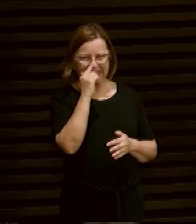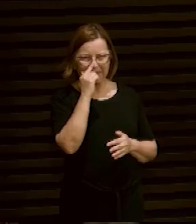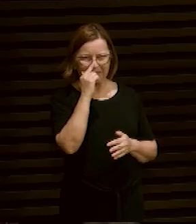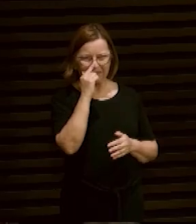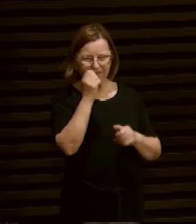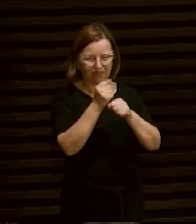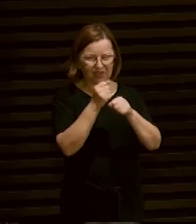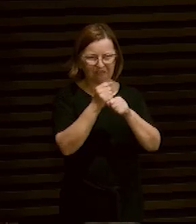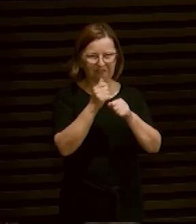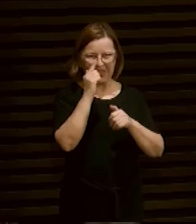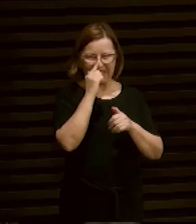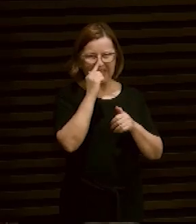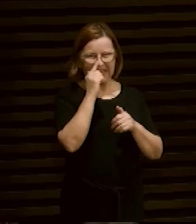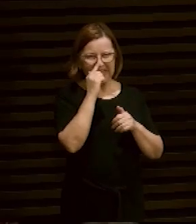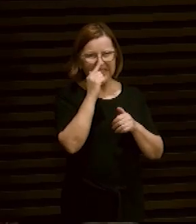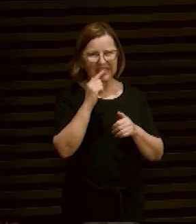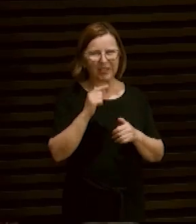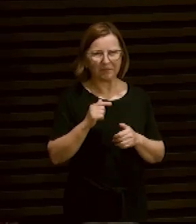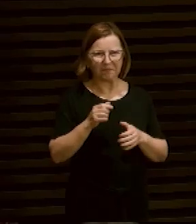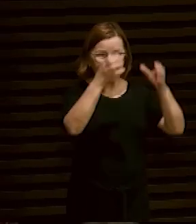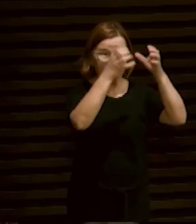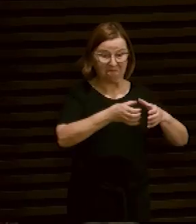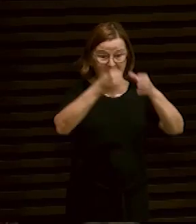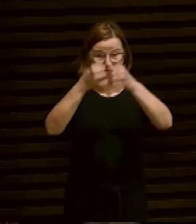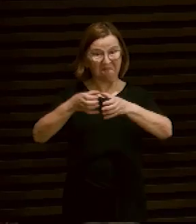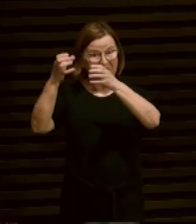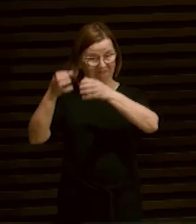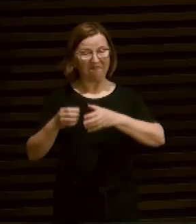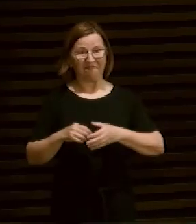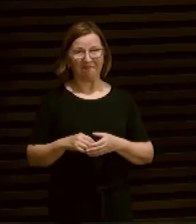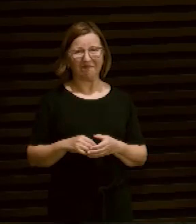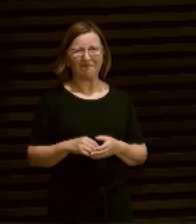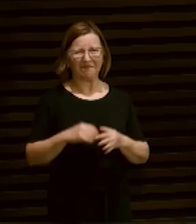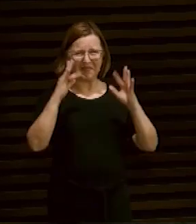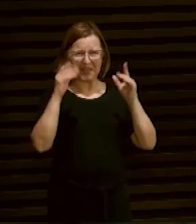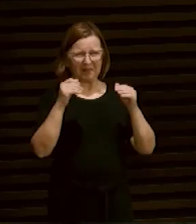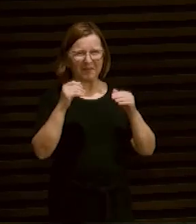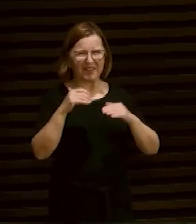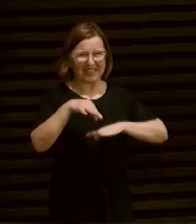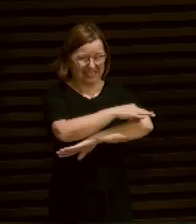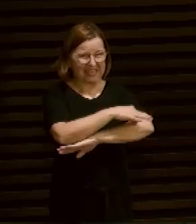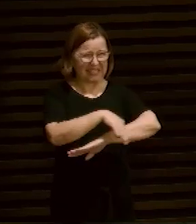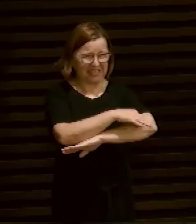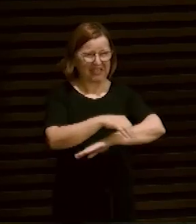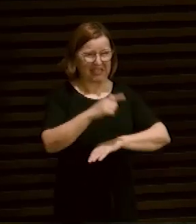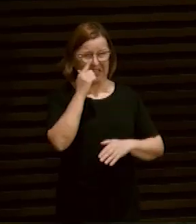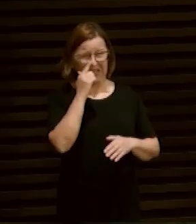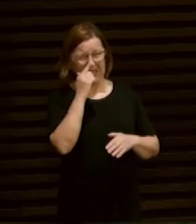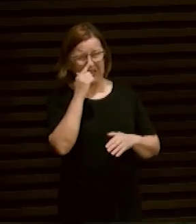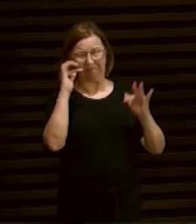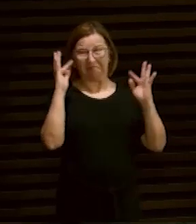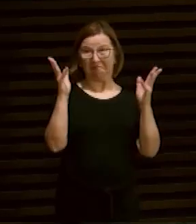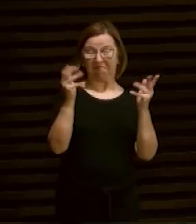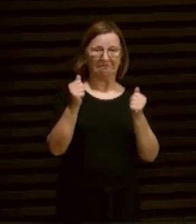Acrópole, uma das maravilhas da arquitetura, um negócio